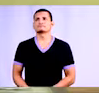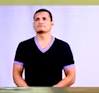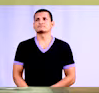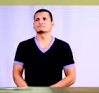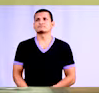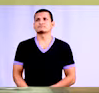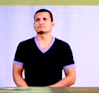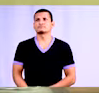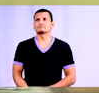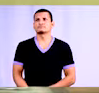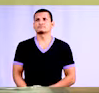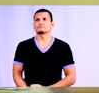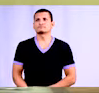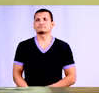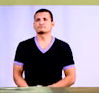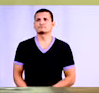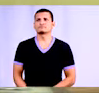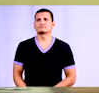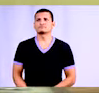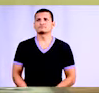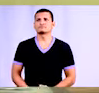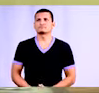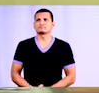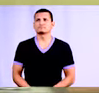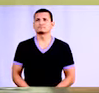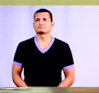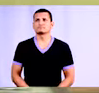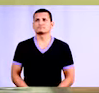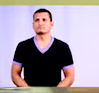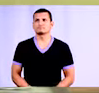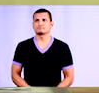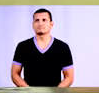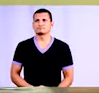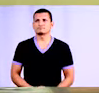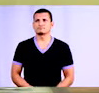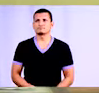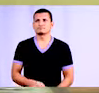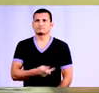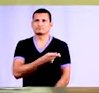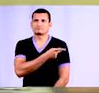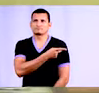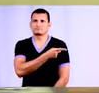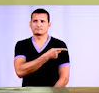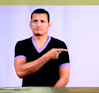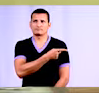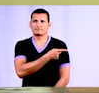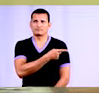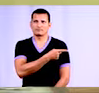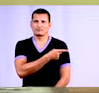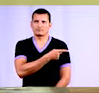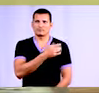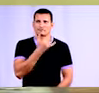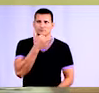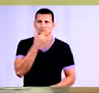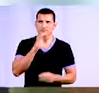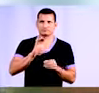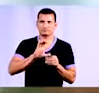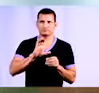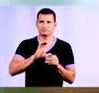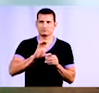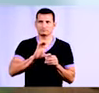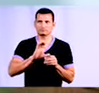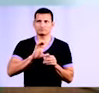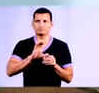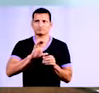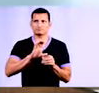aluna de... Deixa eu ver aqui, é de Vilhena, se não me engano. Nós Candeias, falamos Alta Floresta.